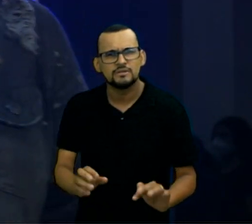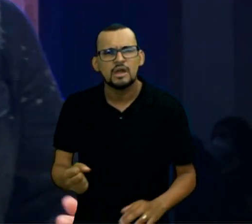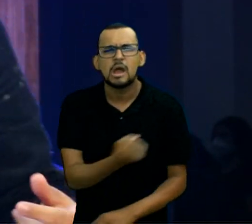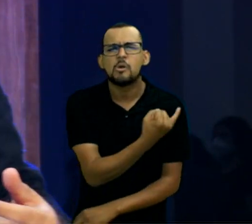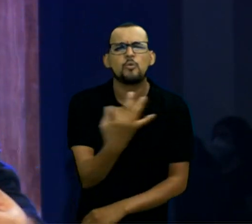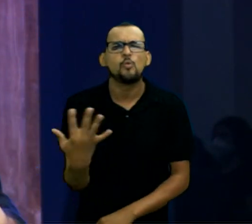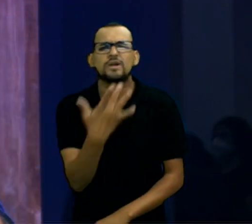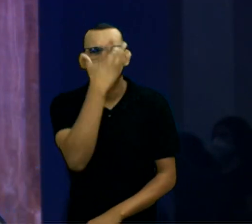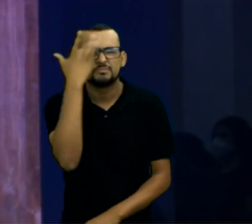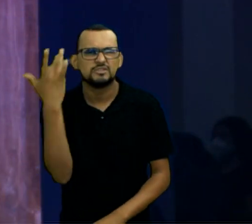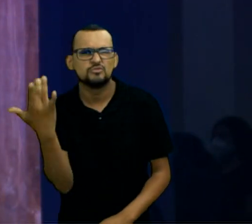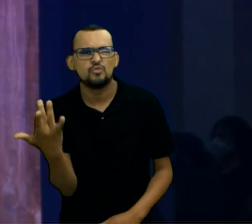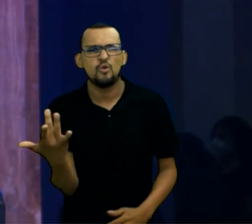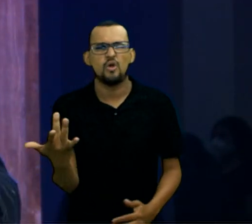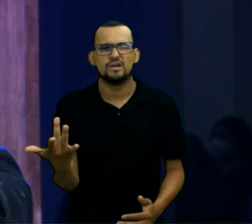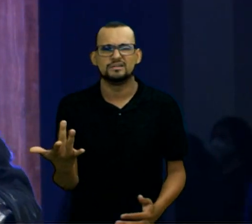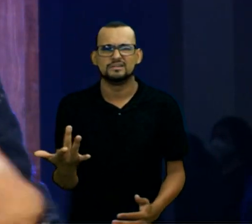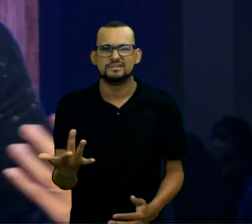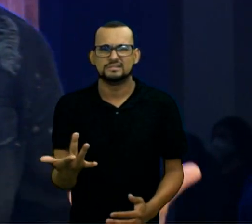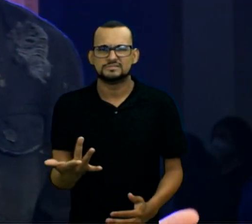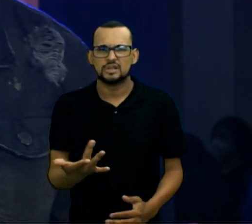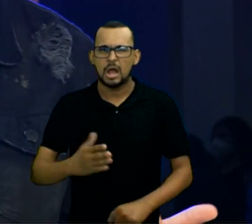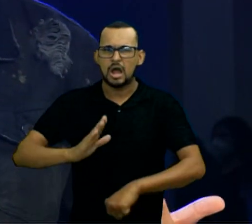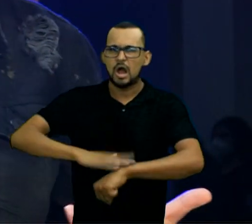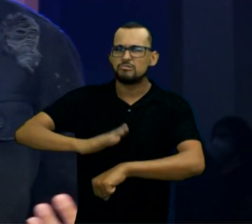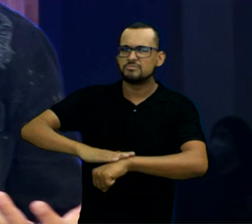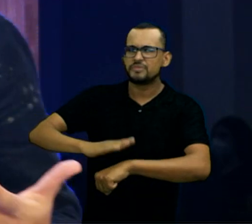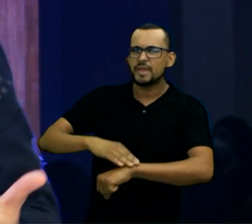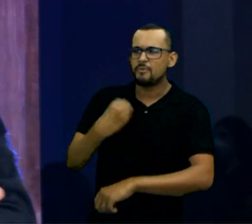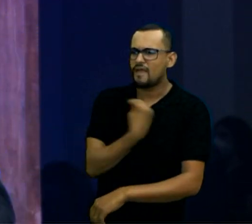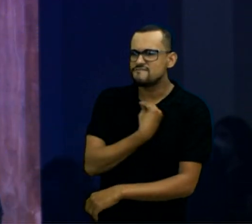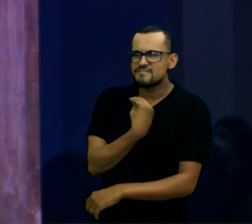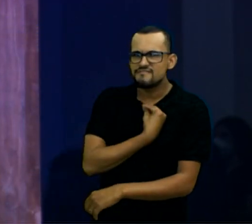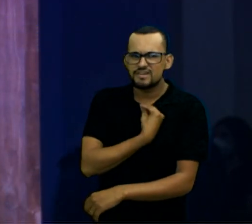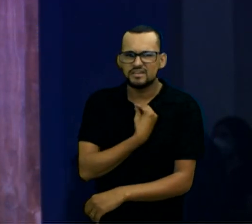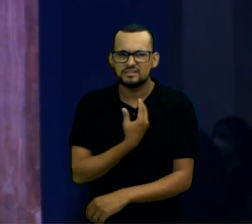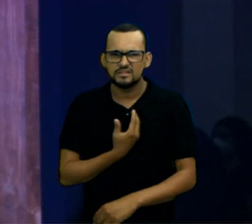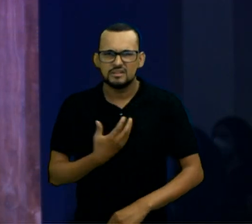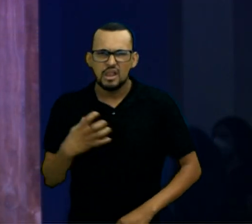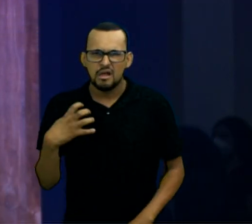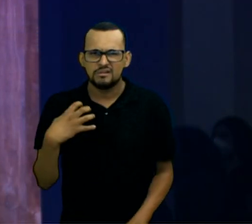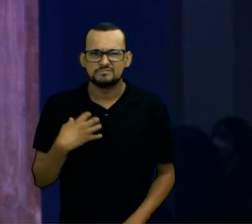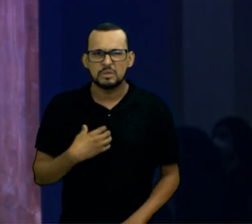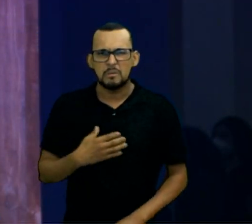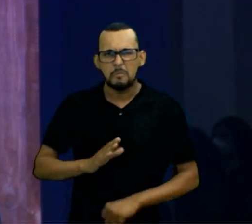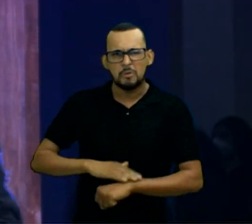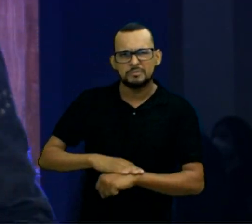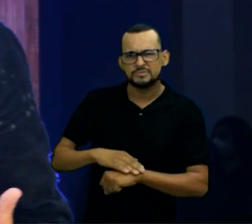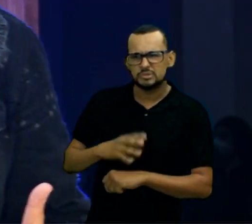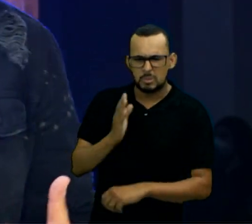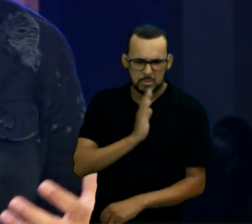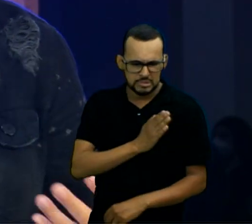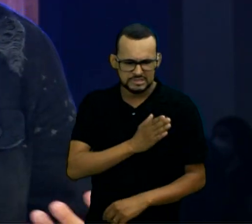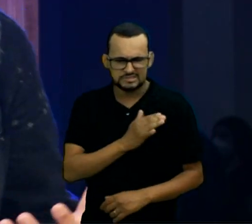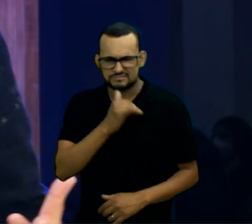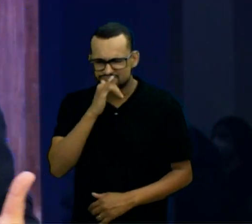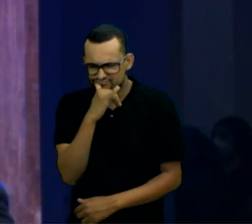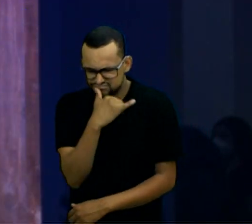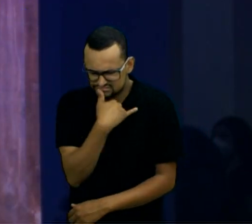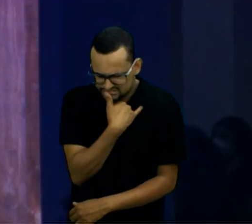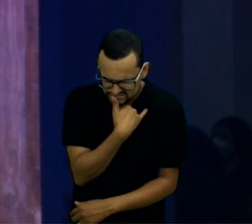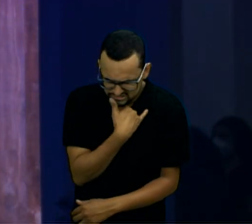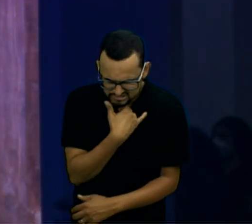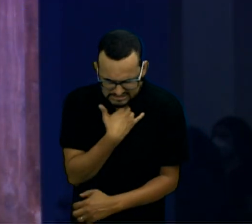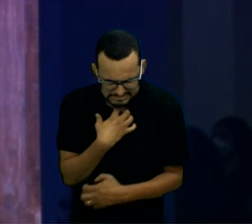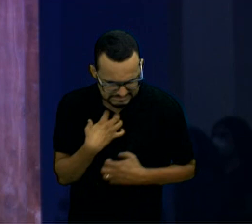pessoas, devido ao tempo que nós estamos vivendo, o momento, estão com seus corações tristes, amargurados.